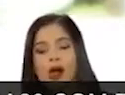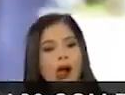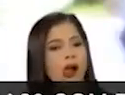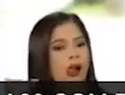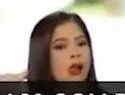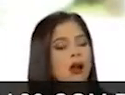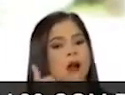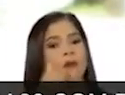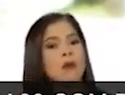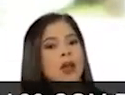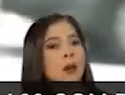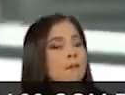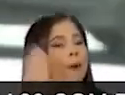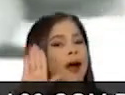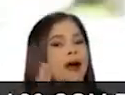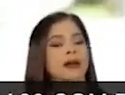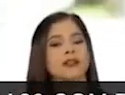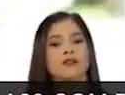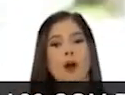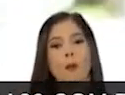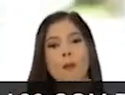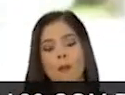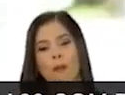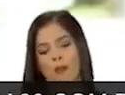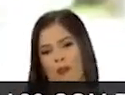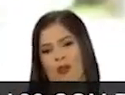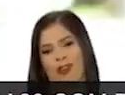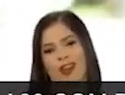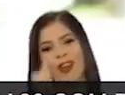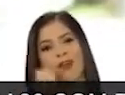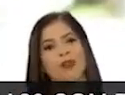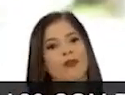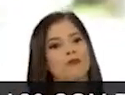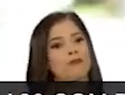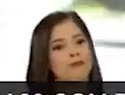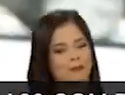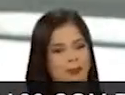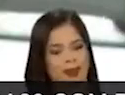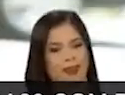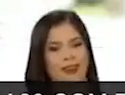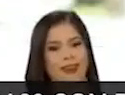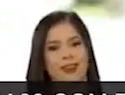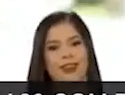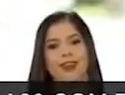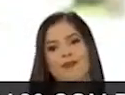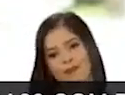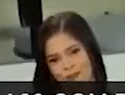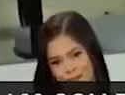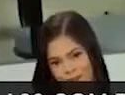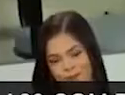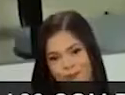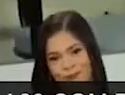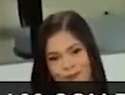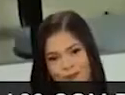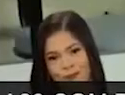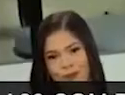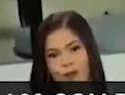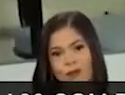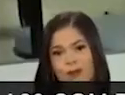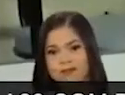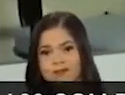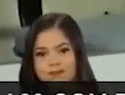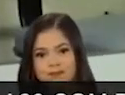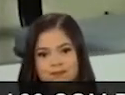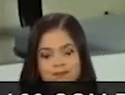Brasil projeta que esse quadro vai se inverter e as mulheres vão se tornar maioria na profissão. Esse equilíbrio